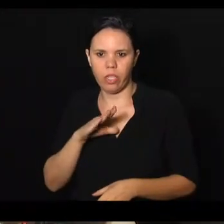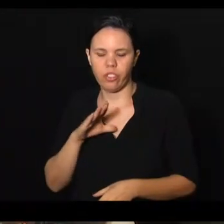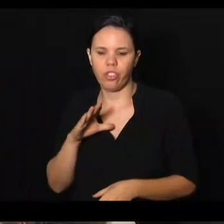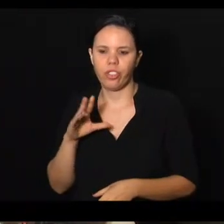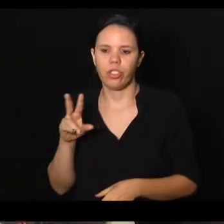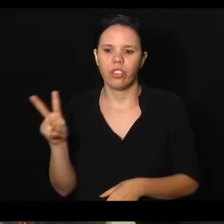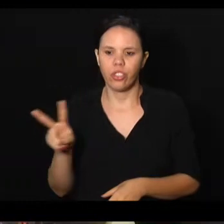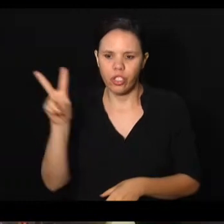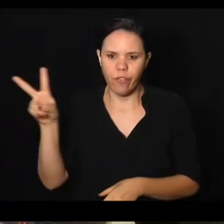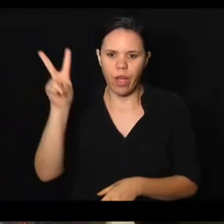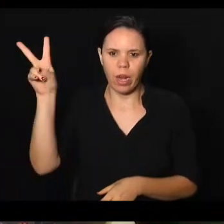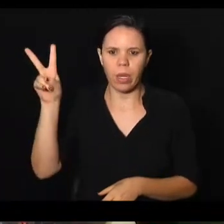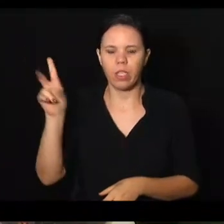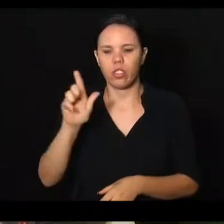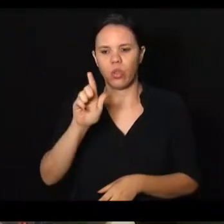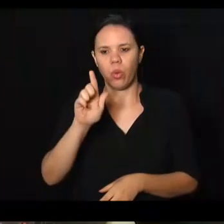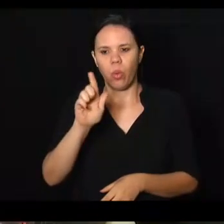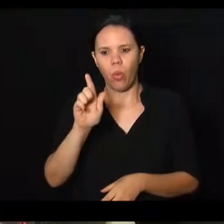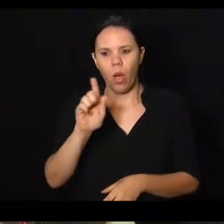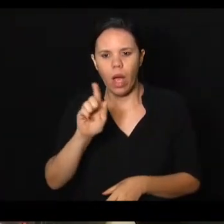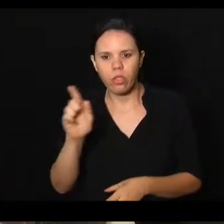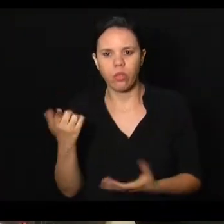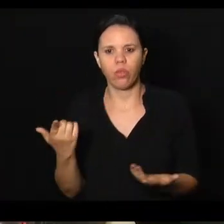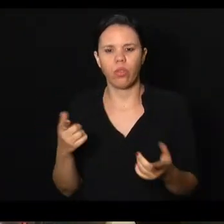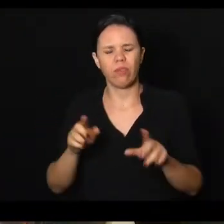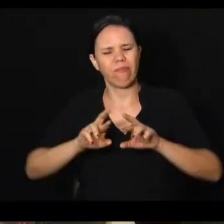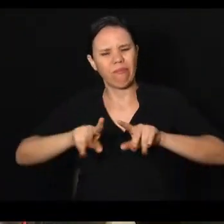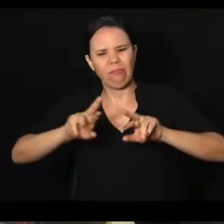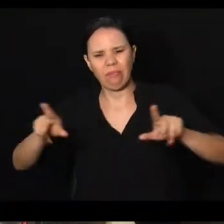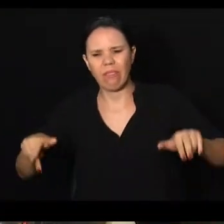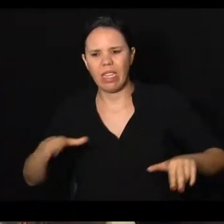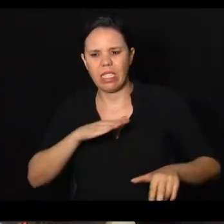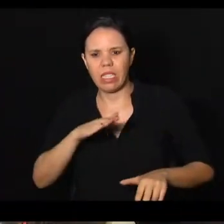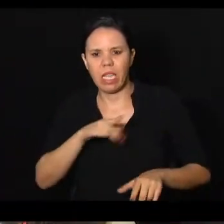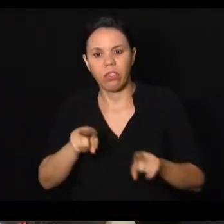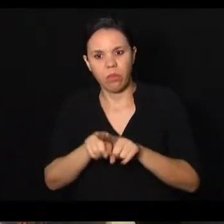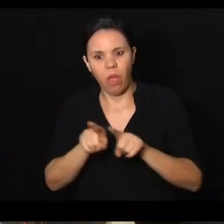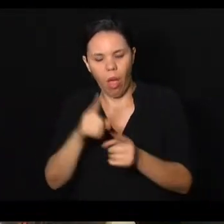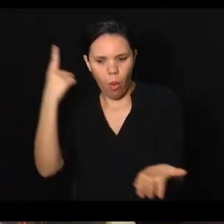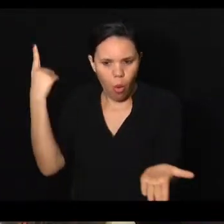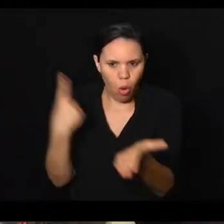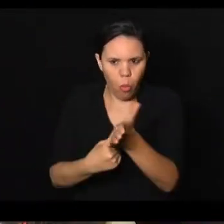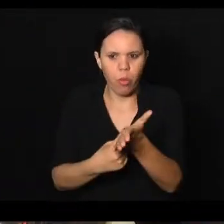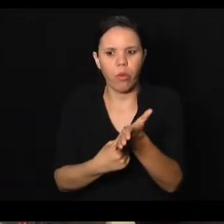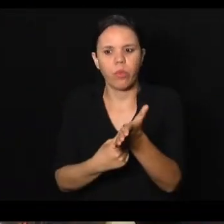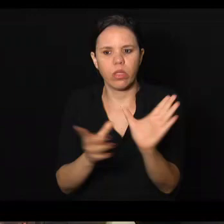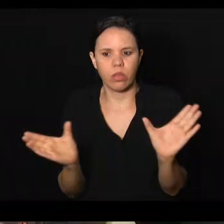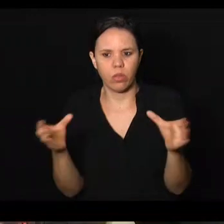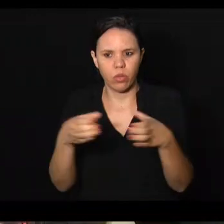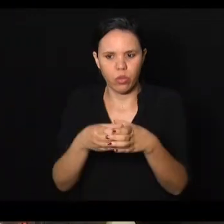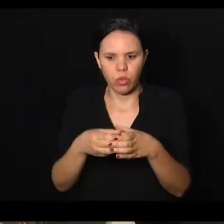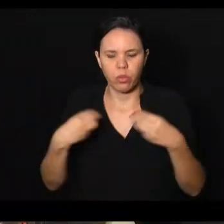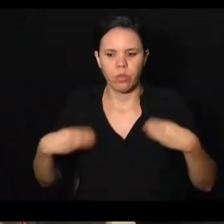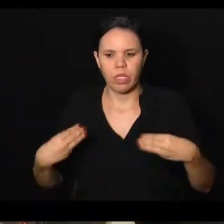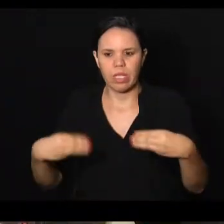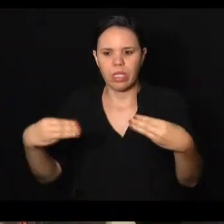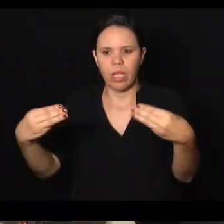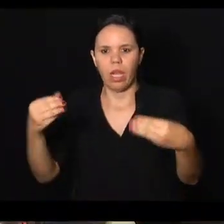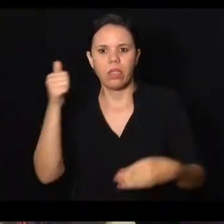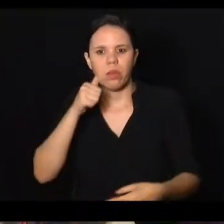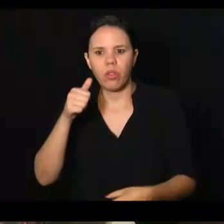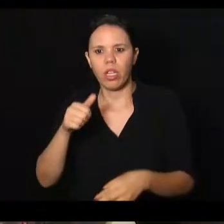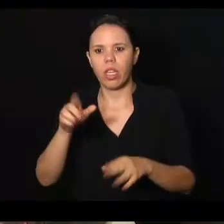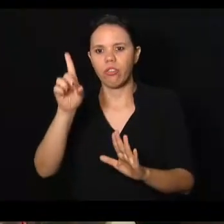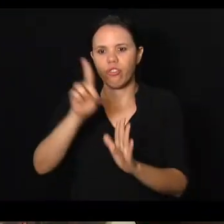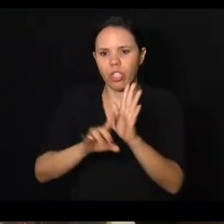Votorantim, Campinas, Guarulhos e Águas de Lindóias. Isso é o compromisso do Ministério da Mulher, da Família e dos Direitos Humanos com